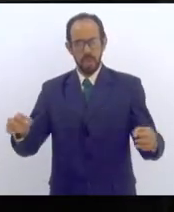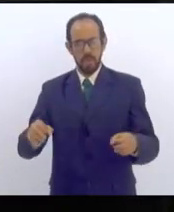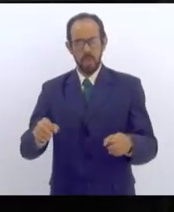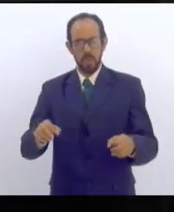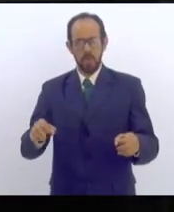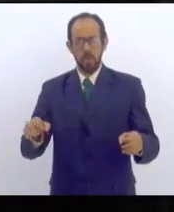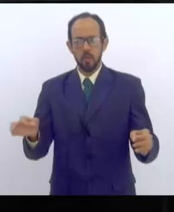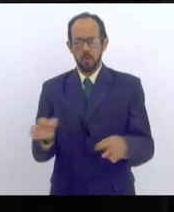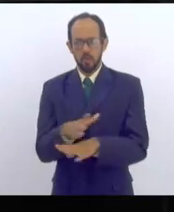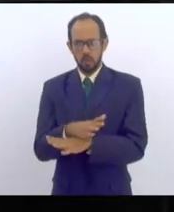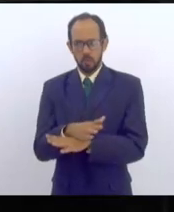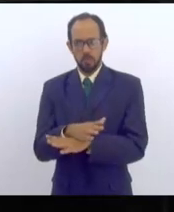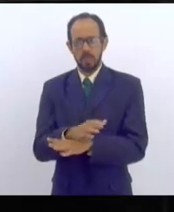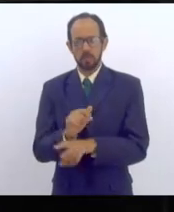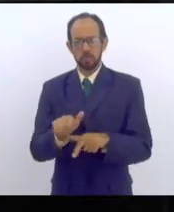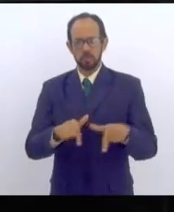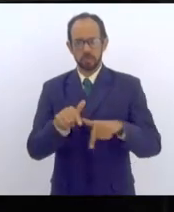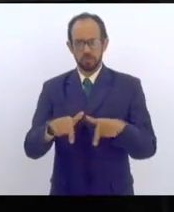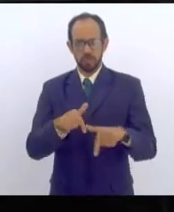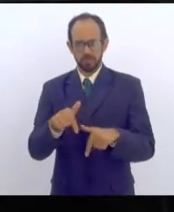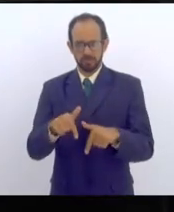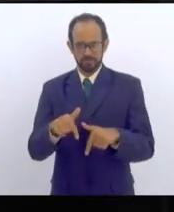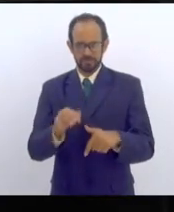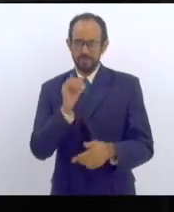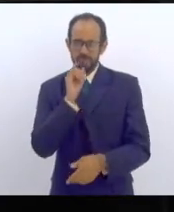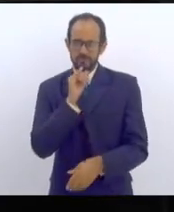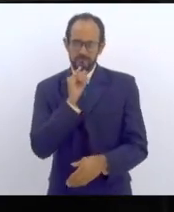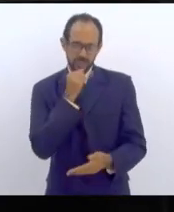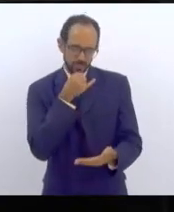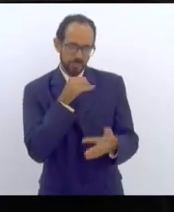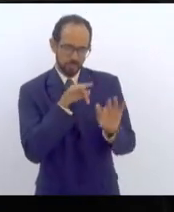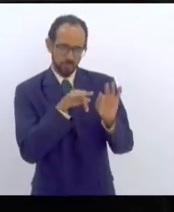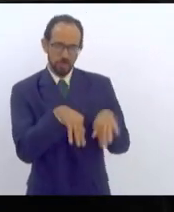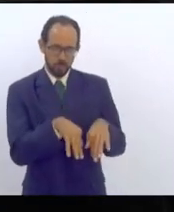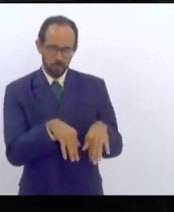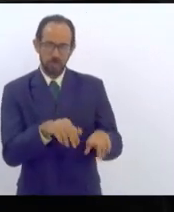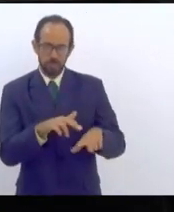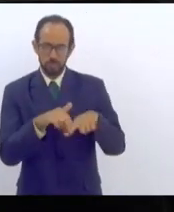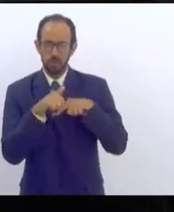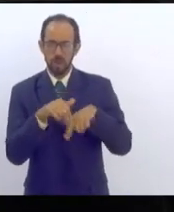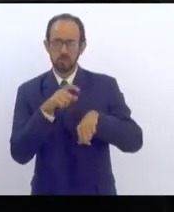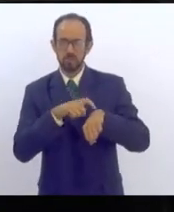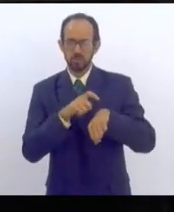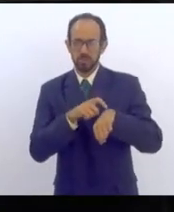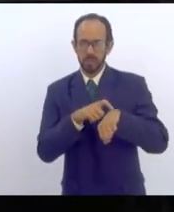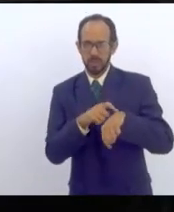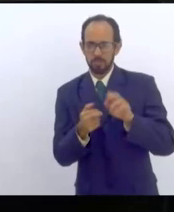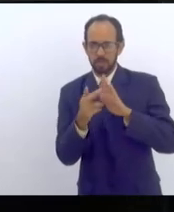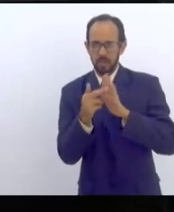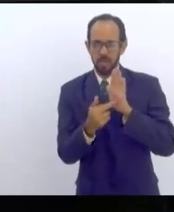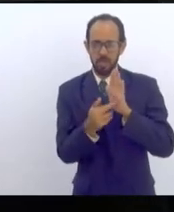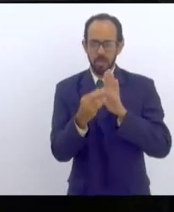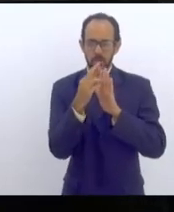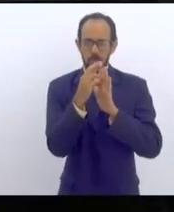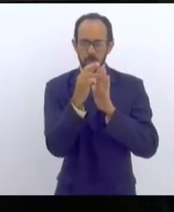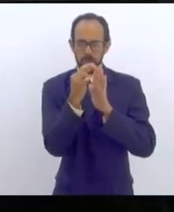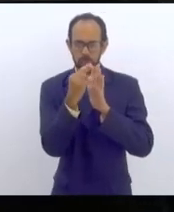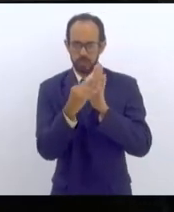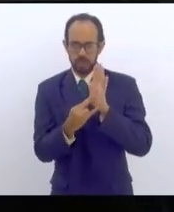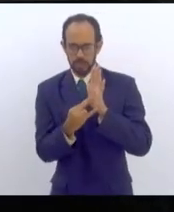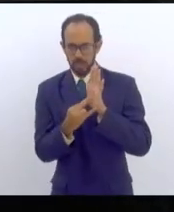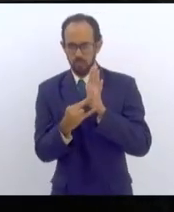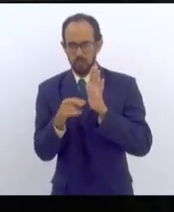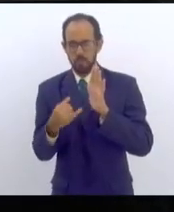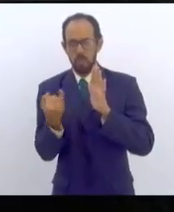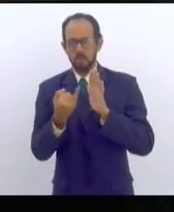deputada Dani, para concluir, a gente não, inclusive, não consegue, por conta do tempo regimental, se aprofundar. É importante